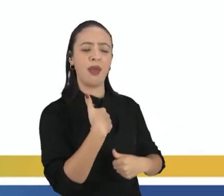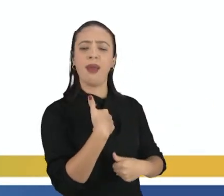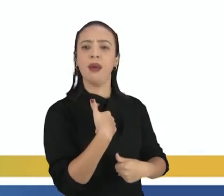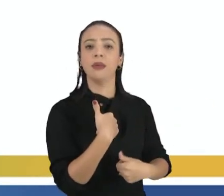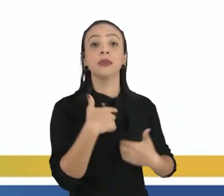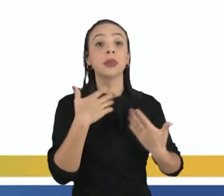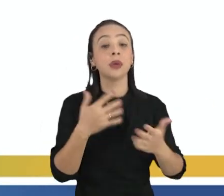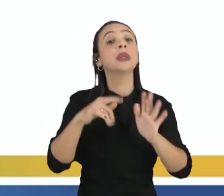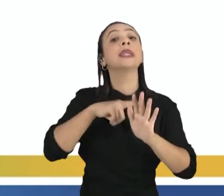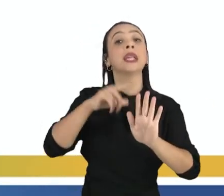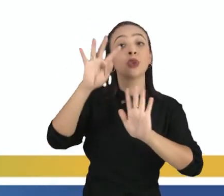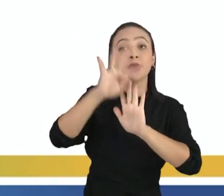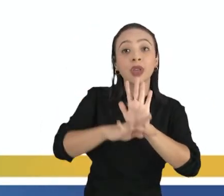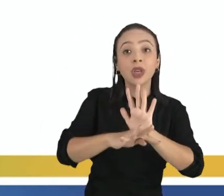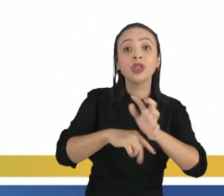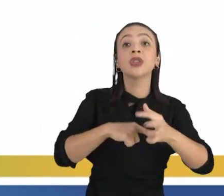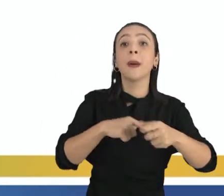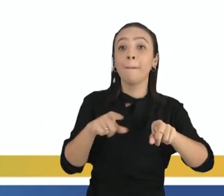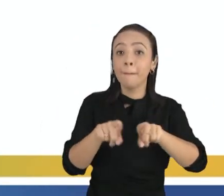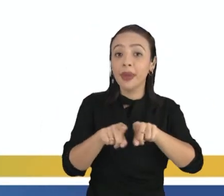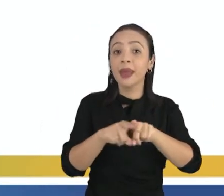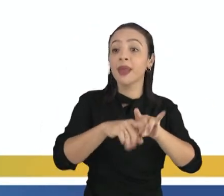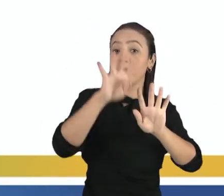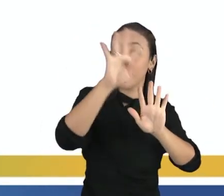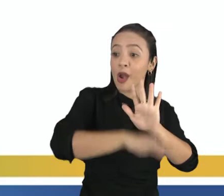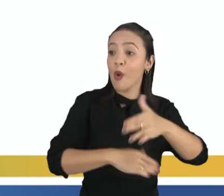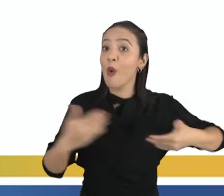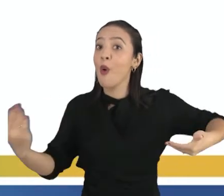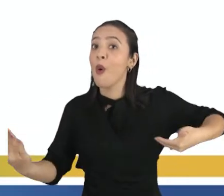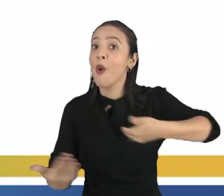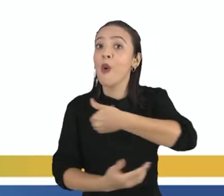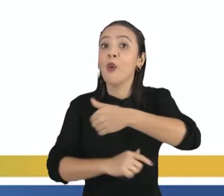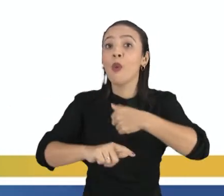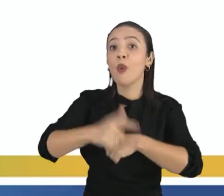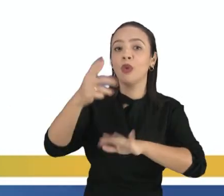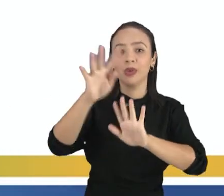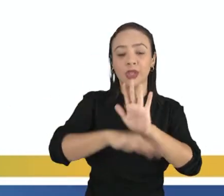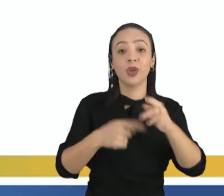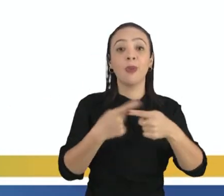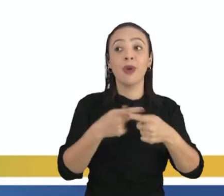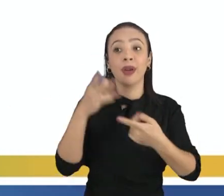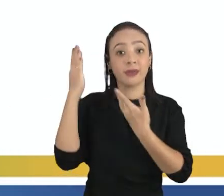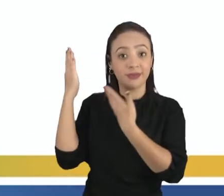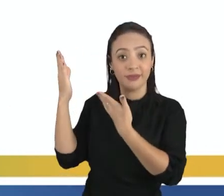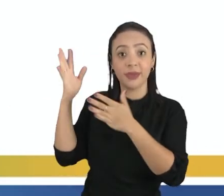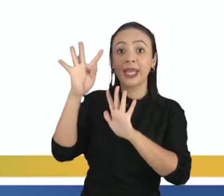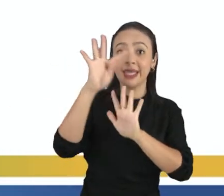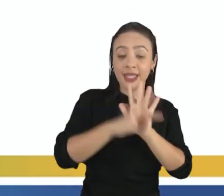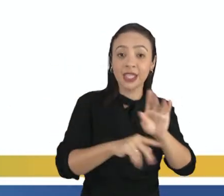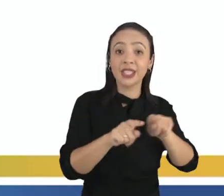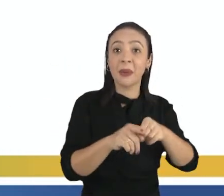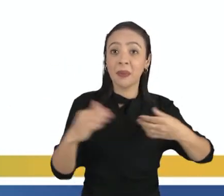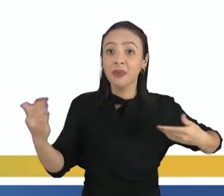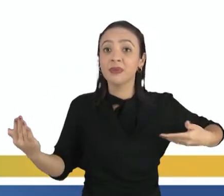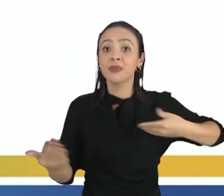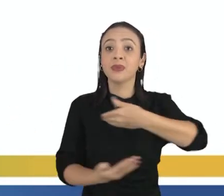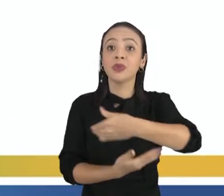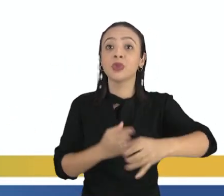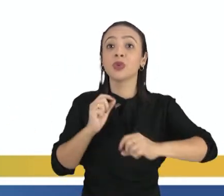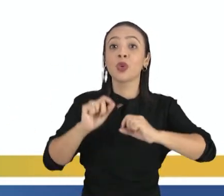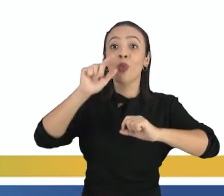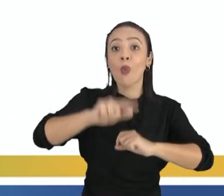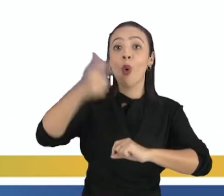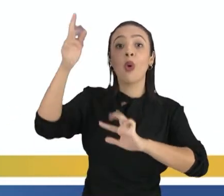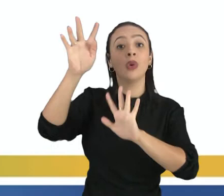nesse texto tem a intertextualidade, porque o texto de Maurício de Souza, ele dialoga, ele conversa